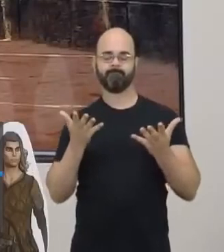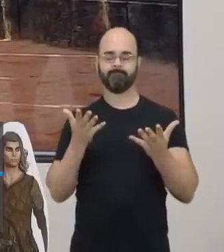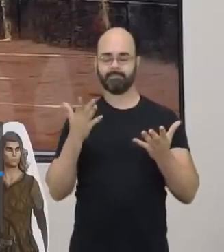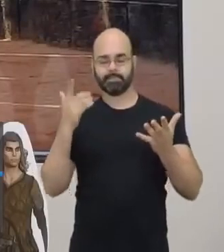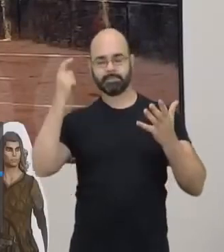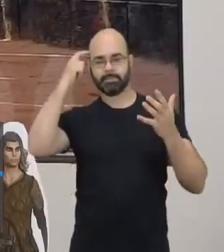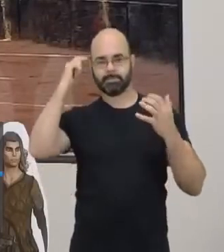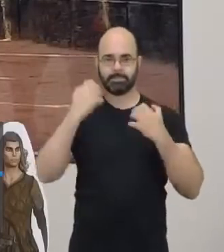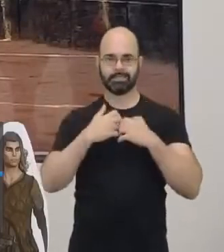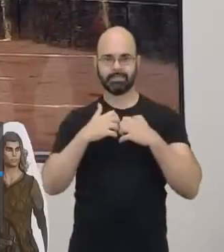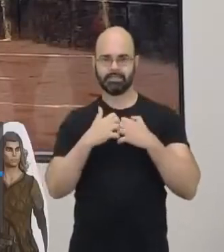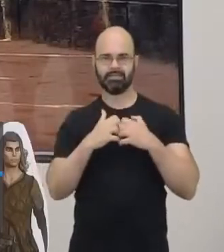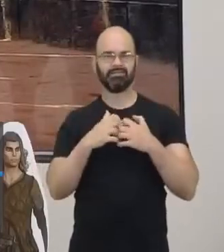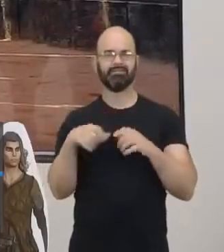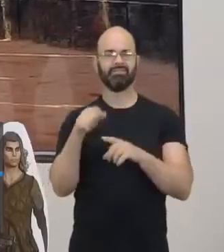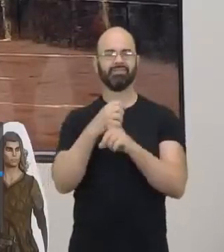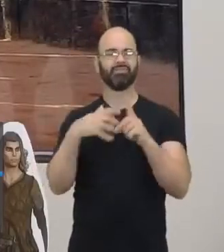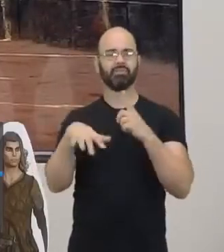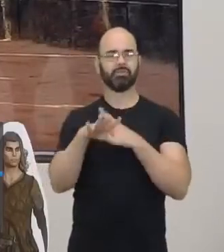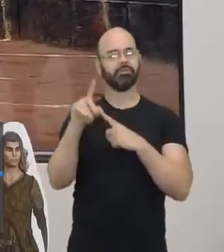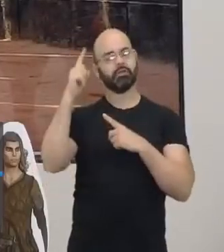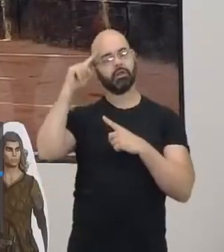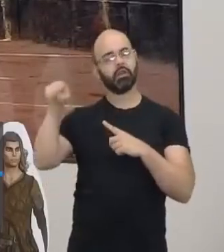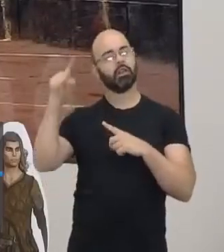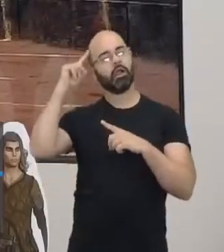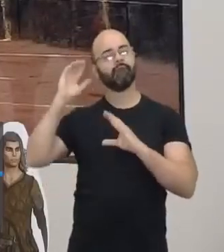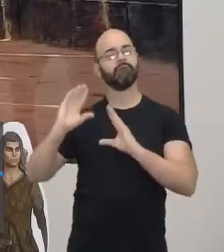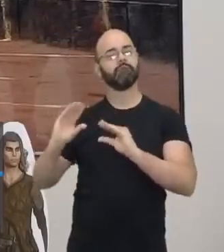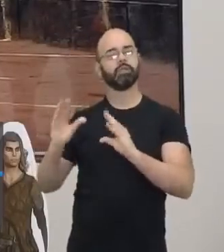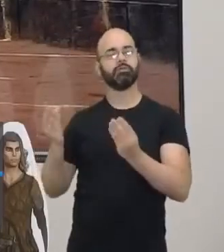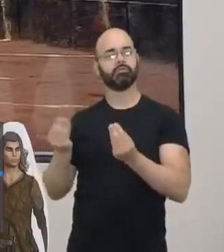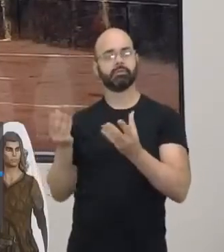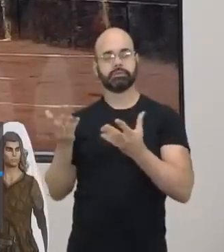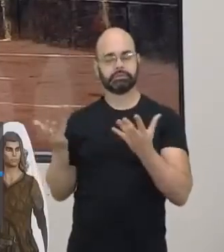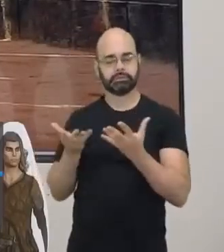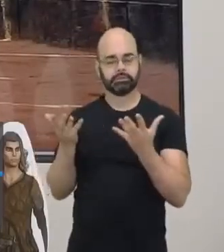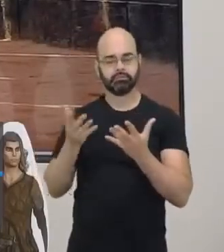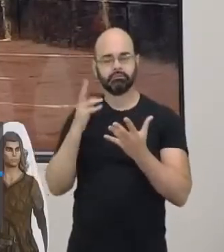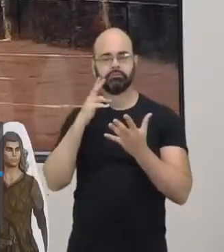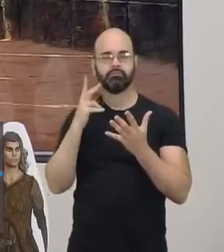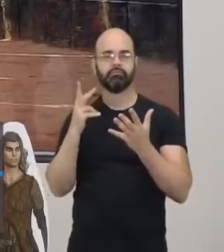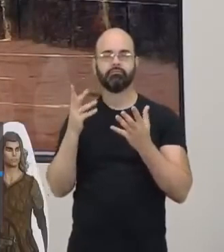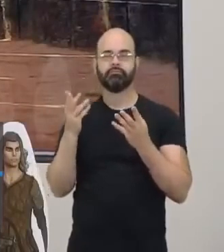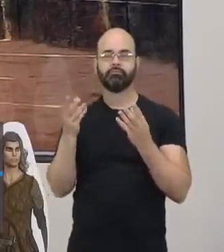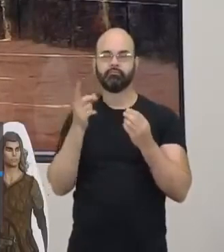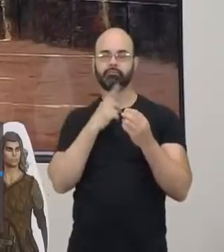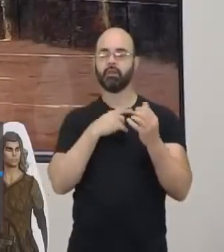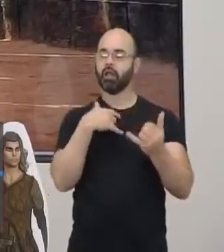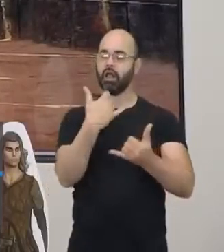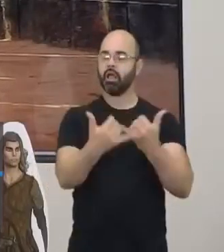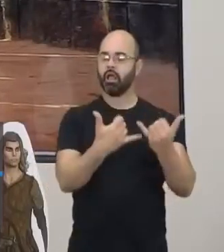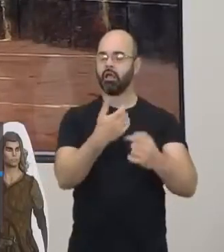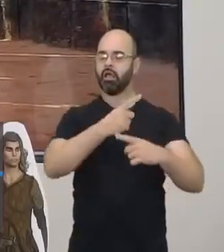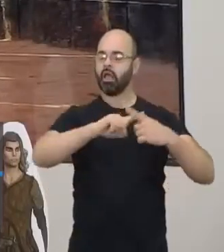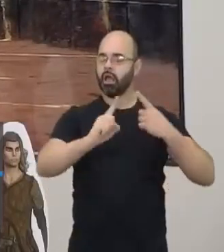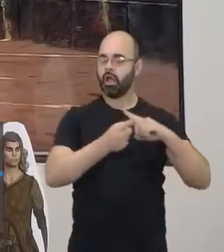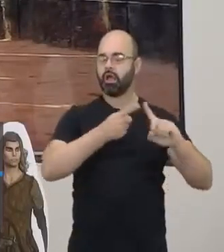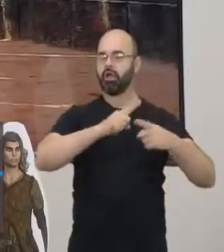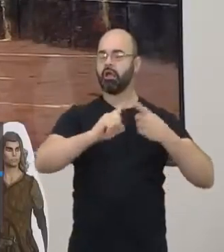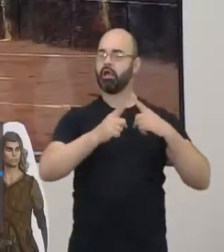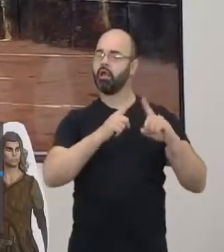tanto assim nos seus problemas sociais, ele vai promover tanto esses jogos de gladiadores,